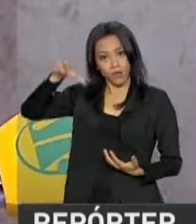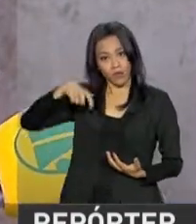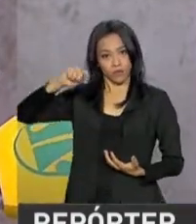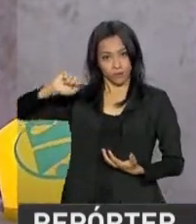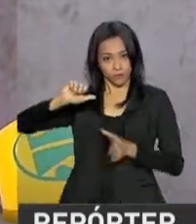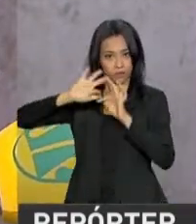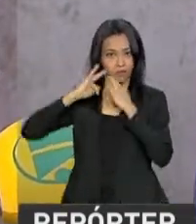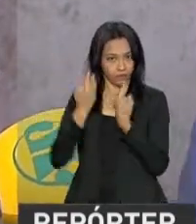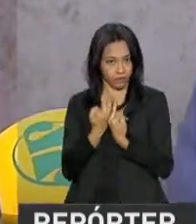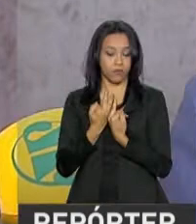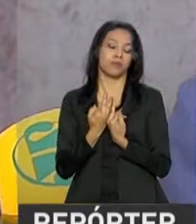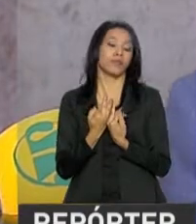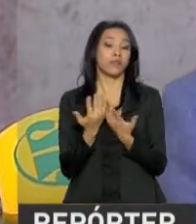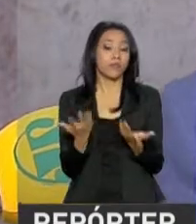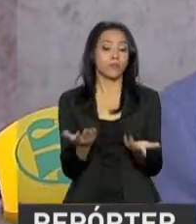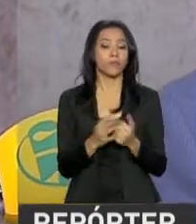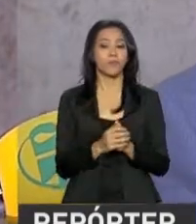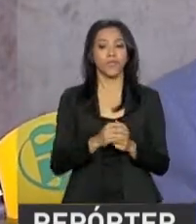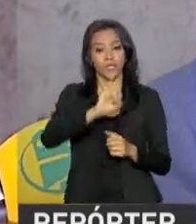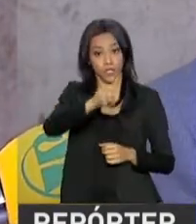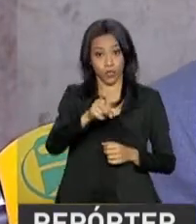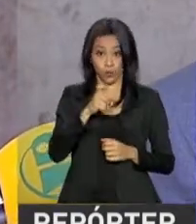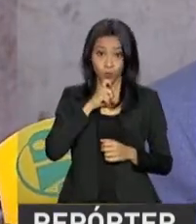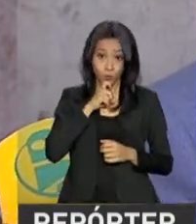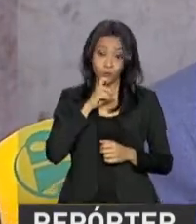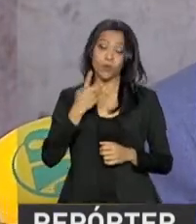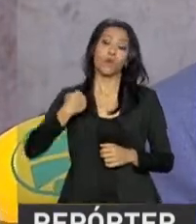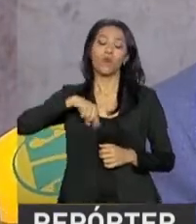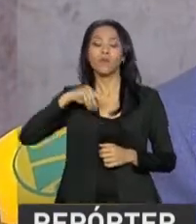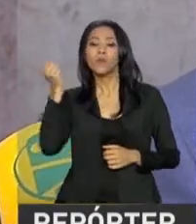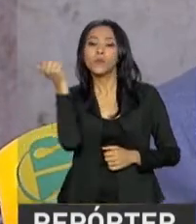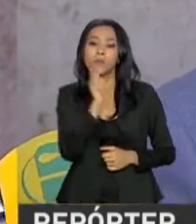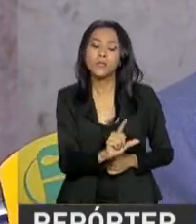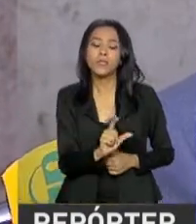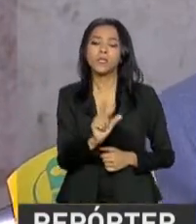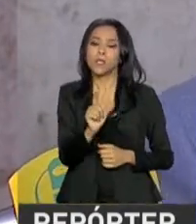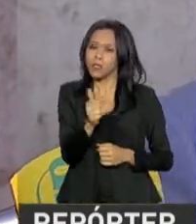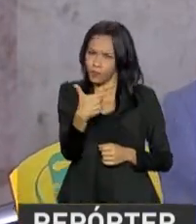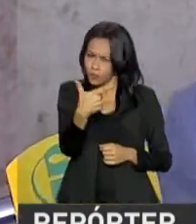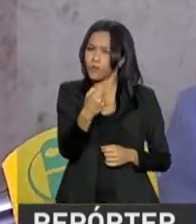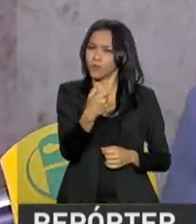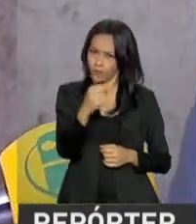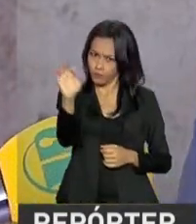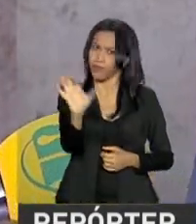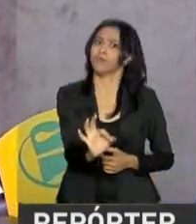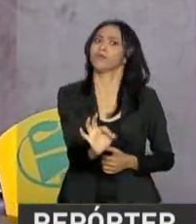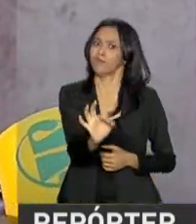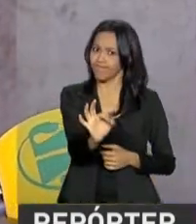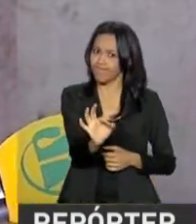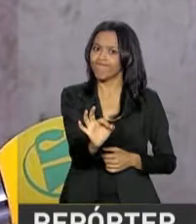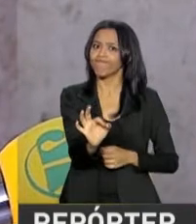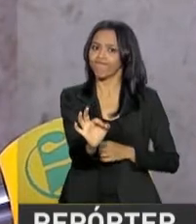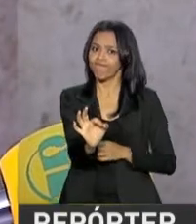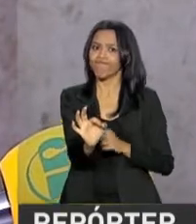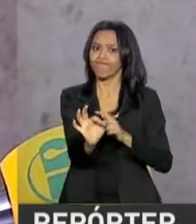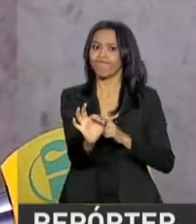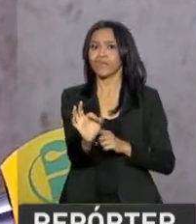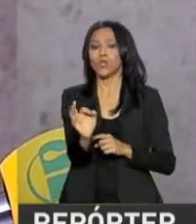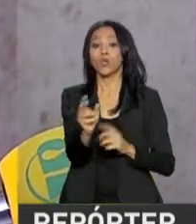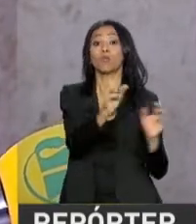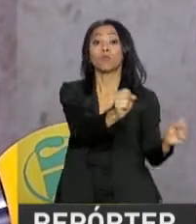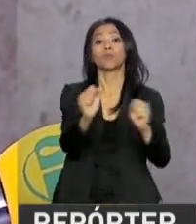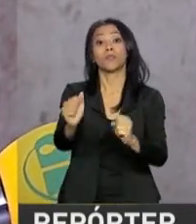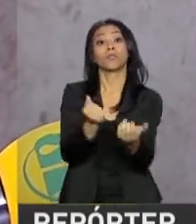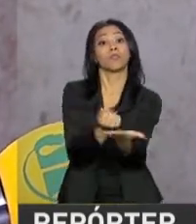nesse momento a partir de julho nós chegaremos a um índice de 20 por cento positivo no poder de